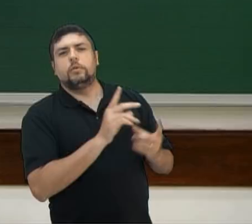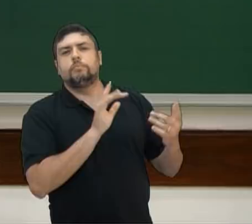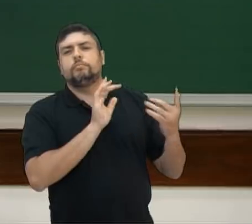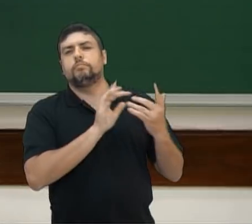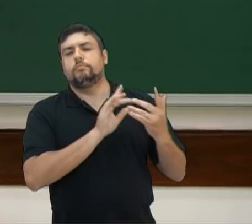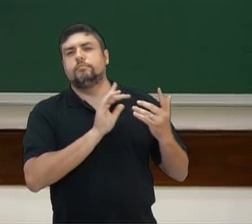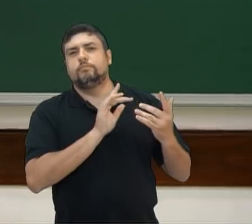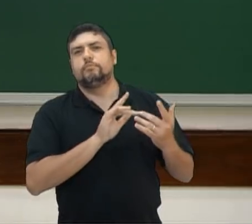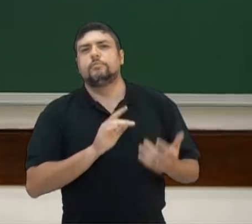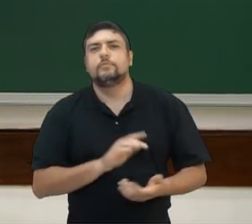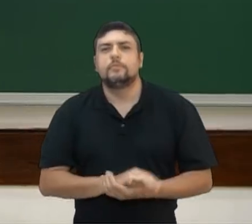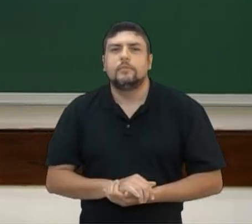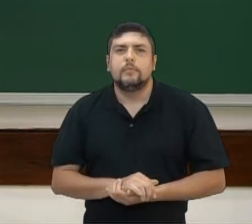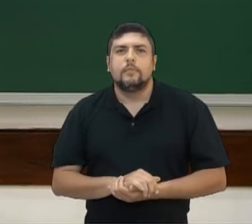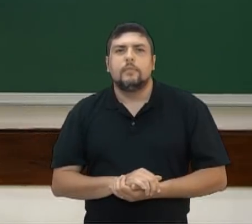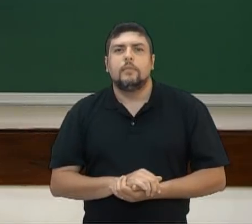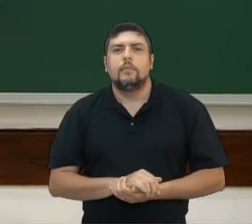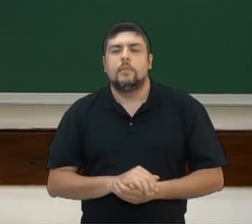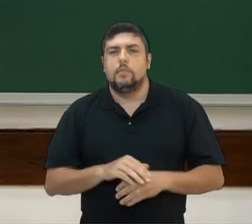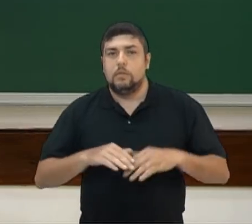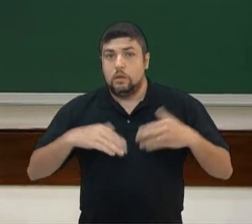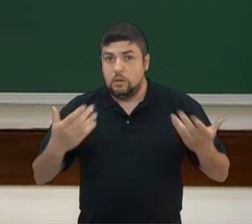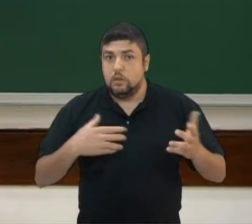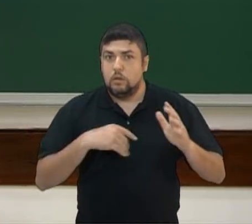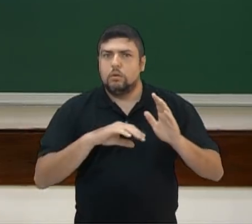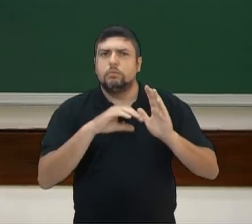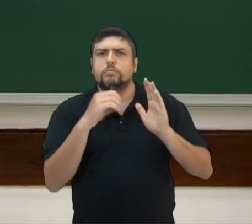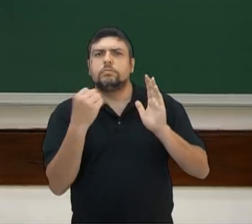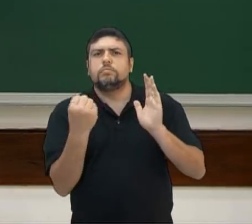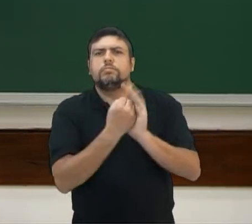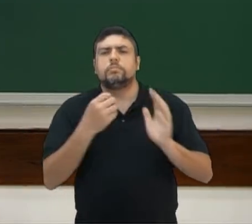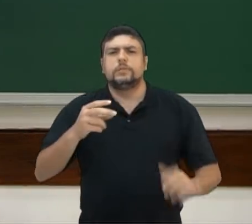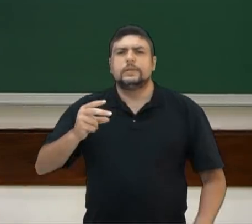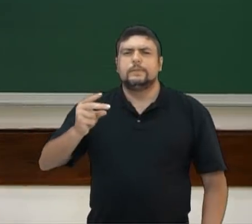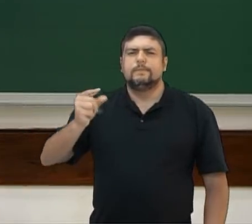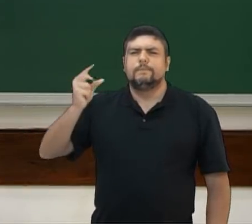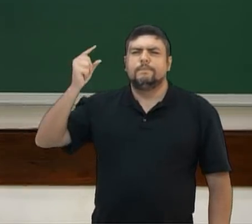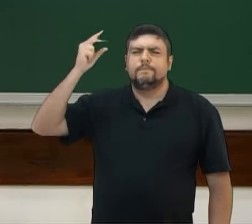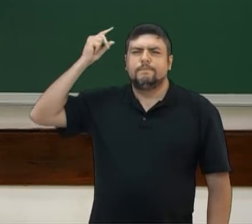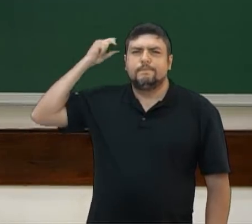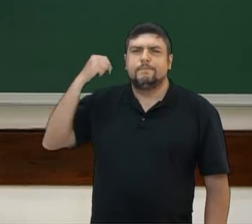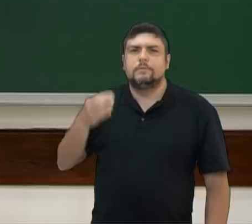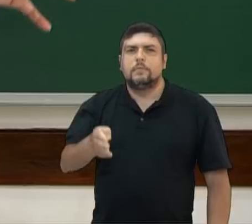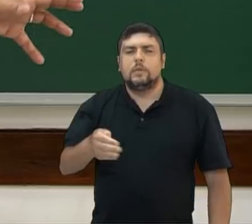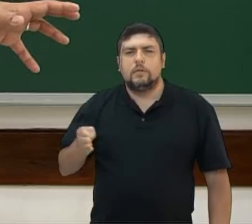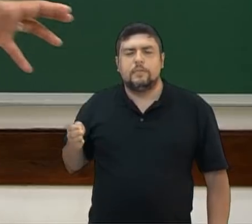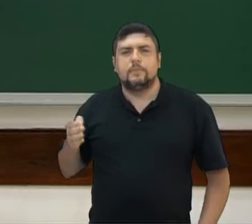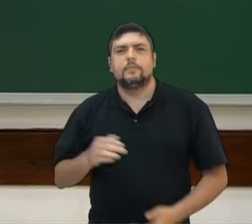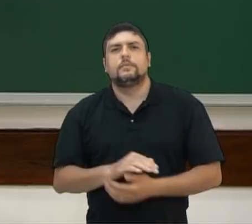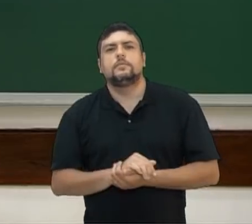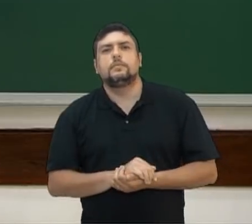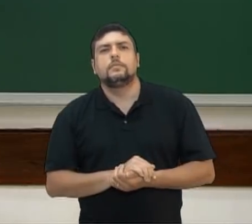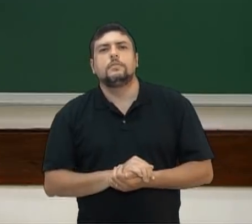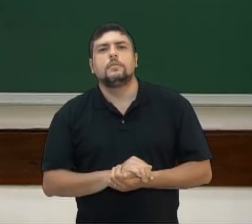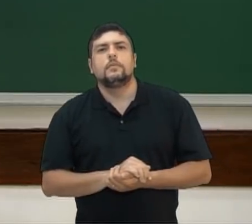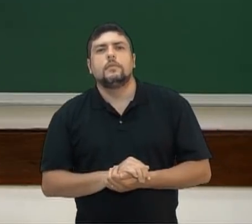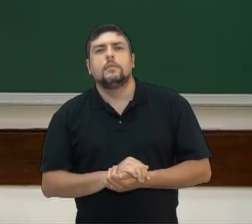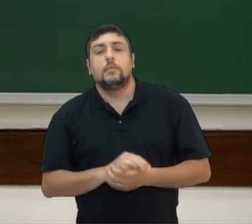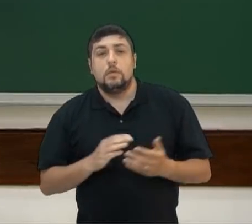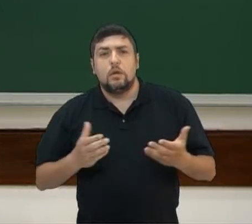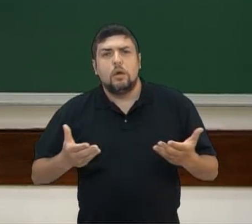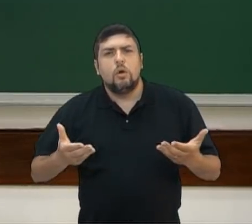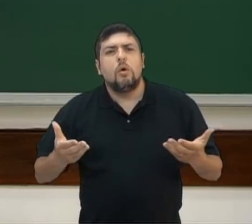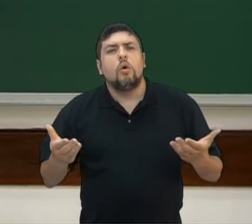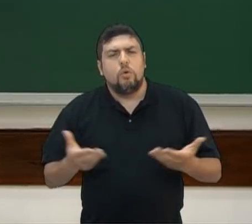é certo, então, que esse símbolo é um símbolo muito antigo, o ictus, ou peixe. Foi usado na antiguidade, mas hoje